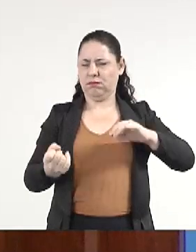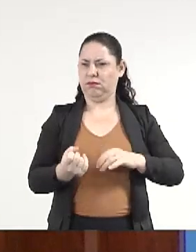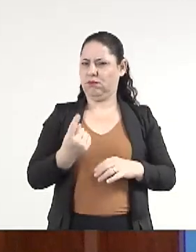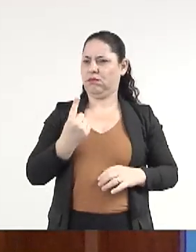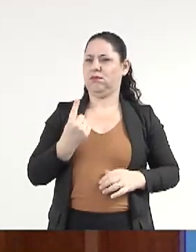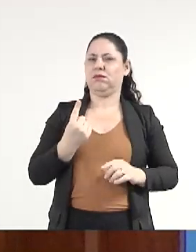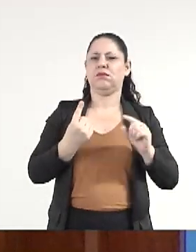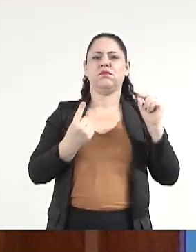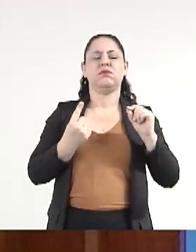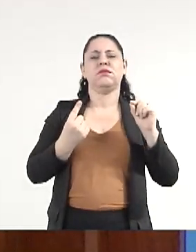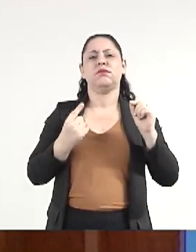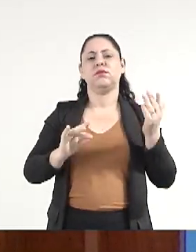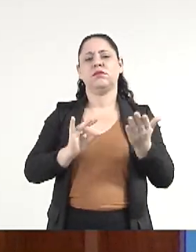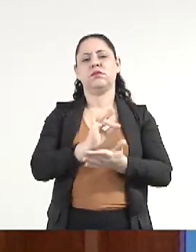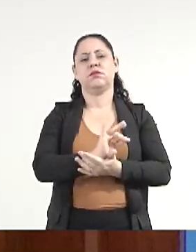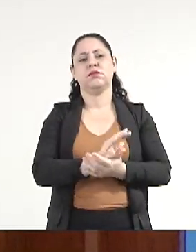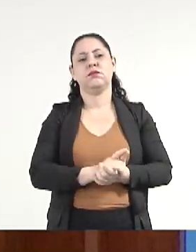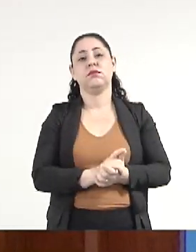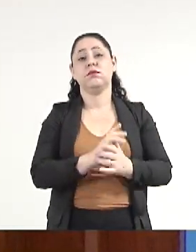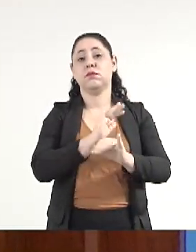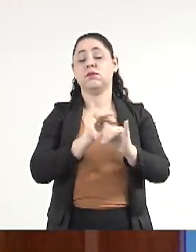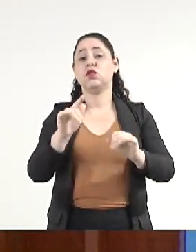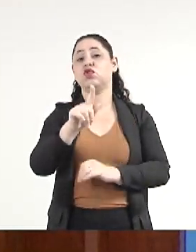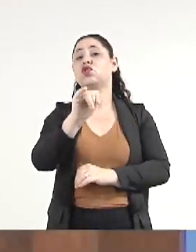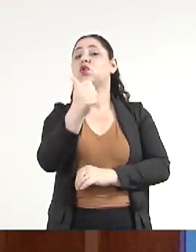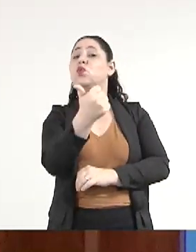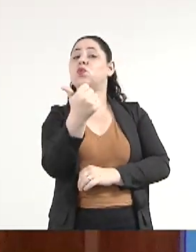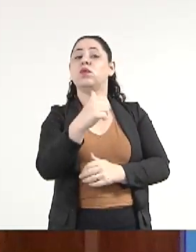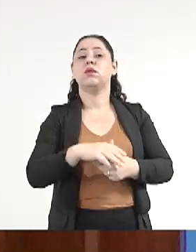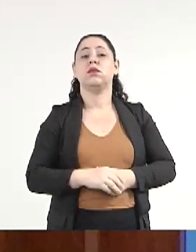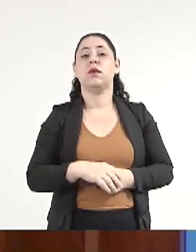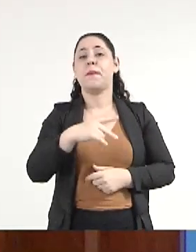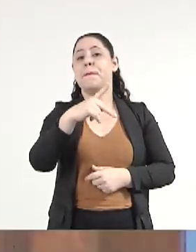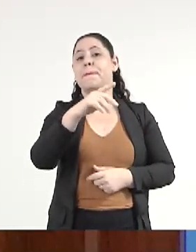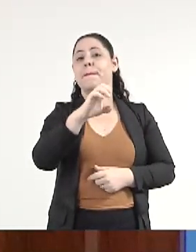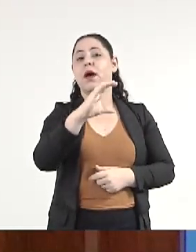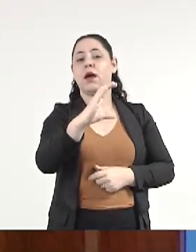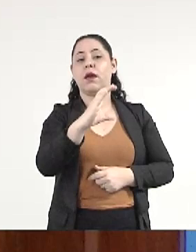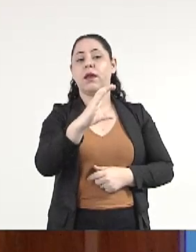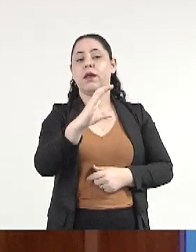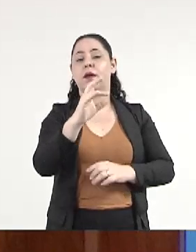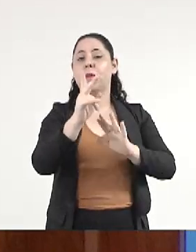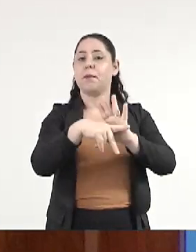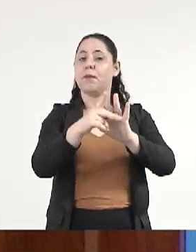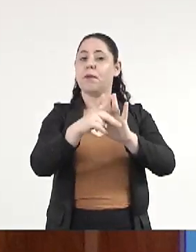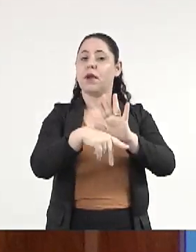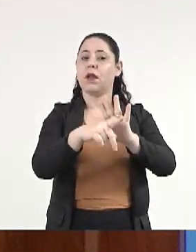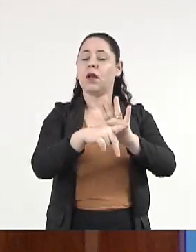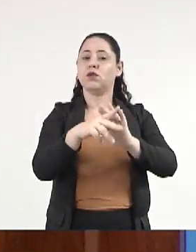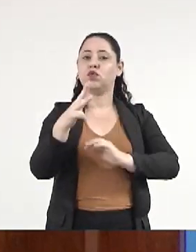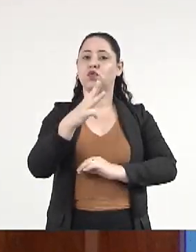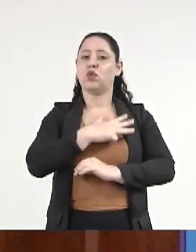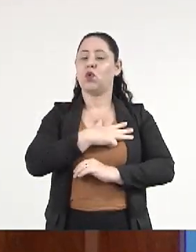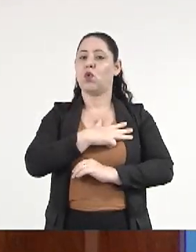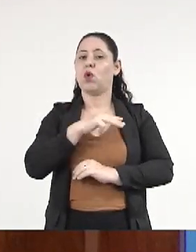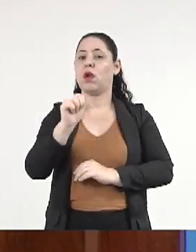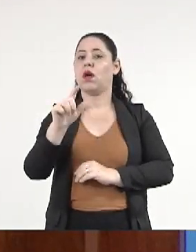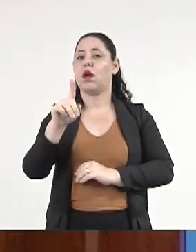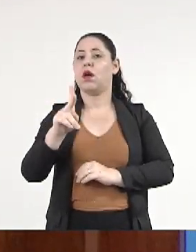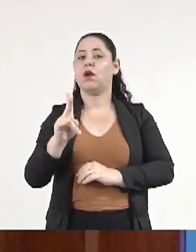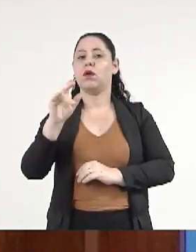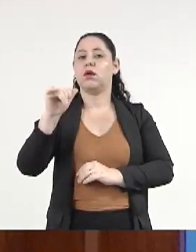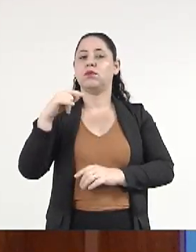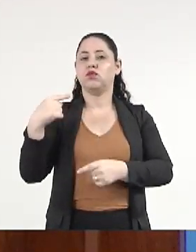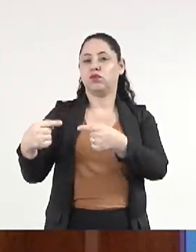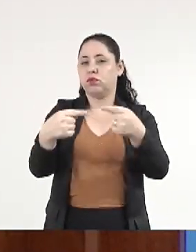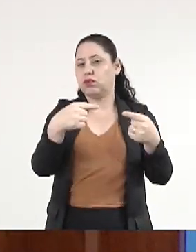estranha. Quero aqui só registrar a notícia do G1 dizendo: PF diz que plano de execução de Lula e Alckmin foi